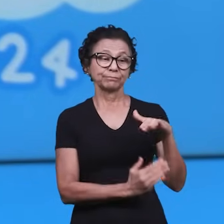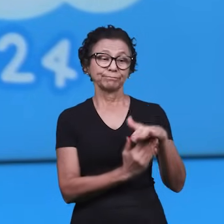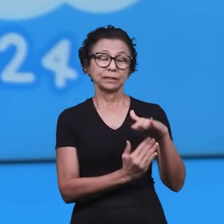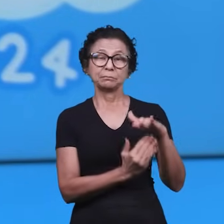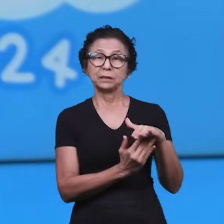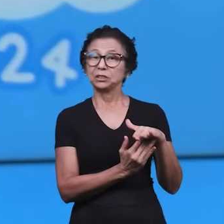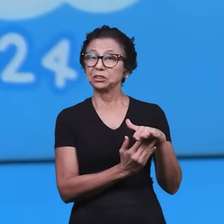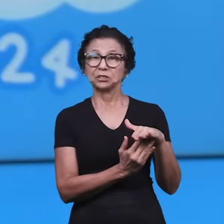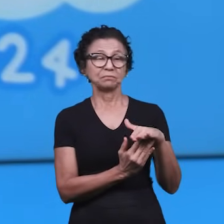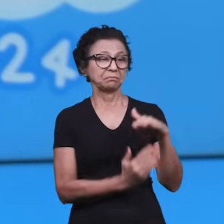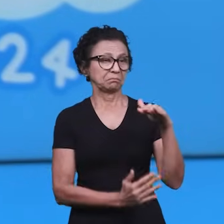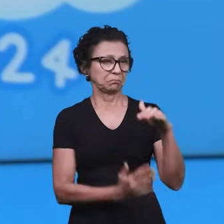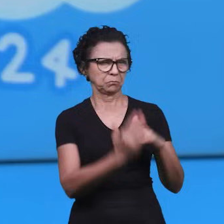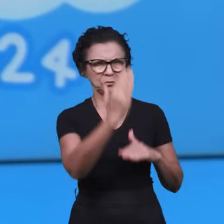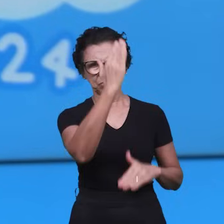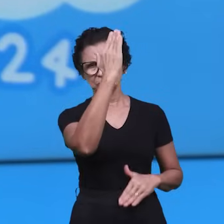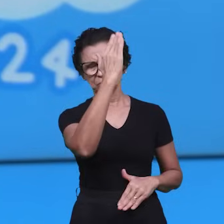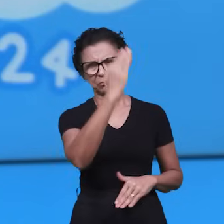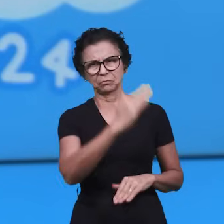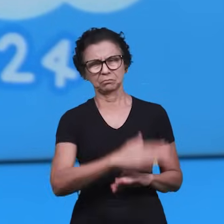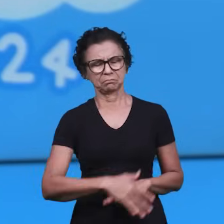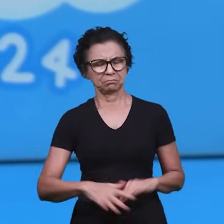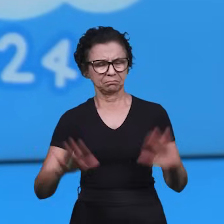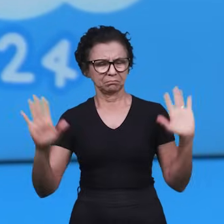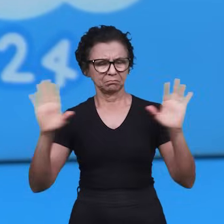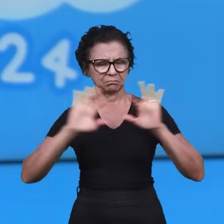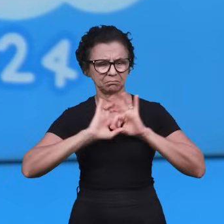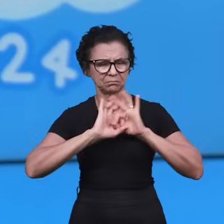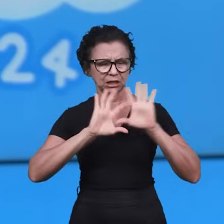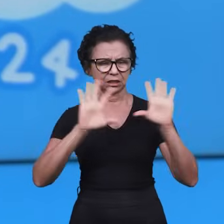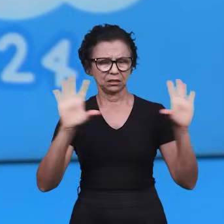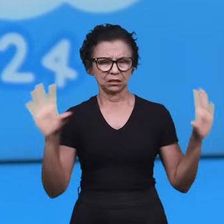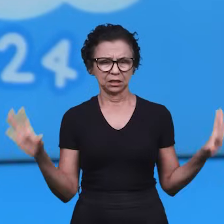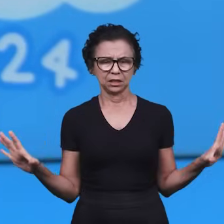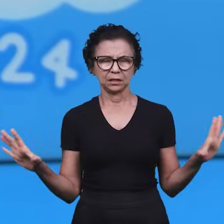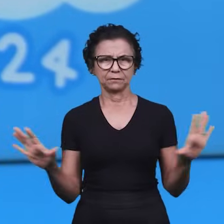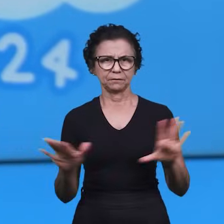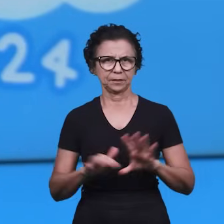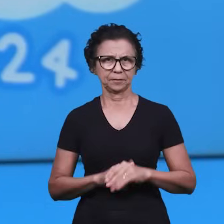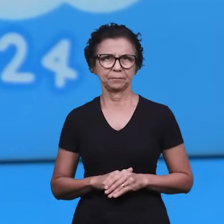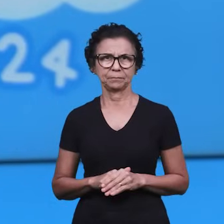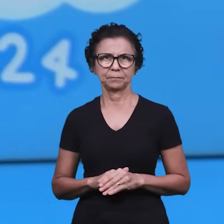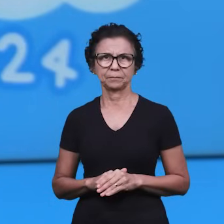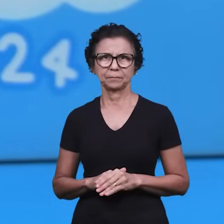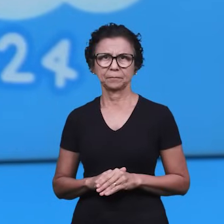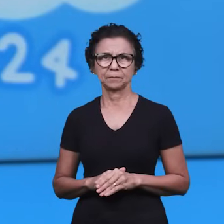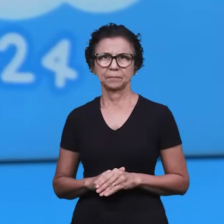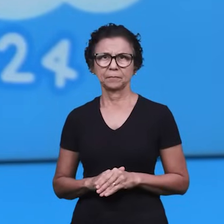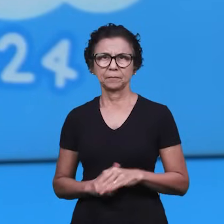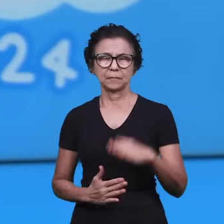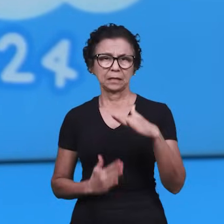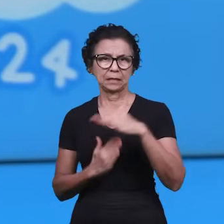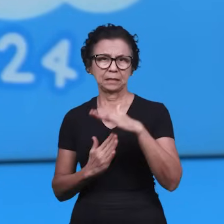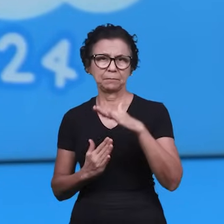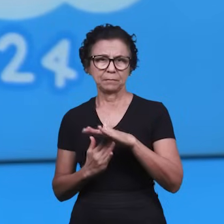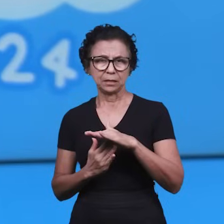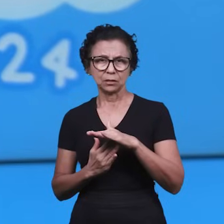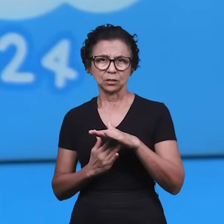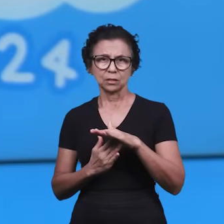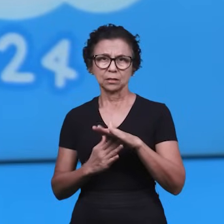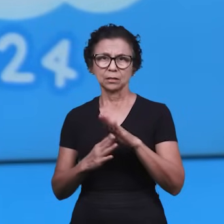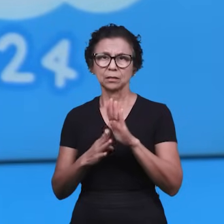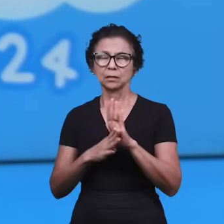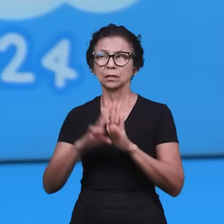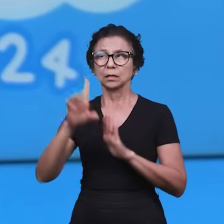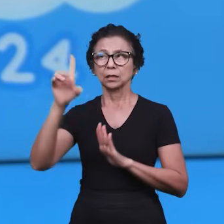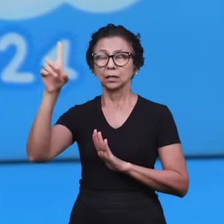segundo apenas aquilo que elas querem, as suas vontades. Simplesmente ignoram os limites que